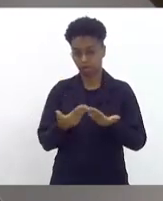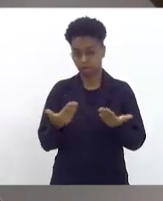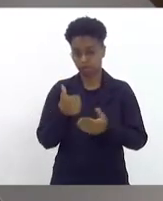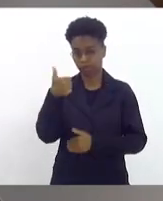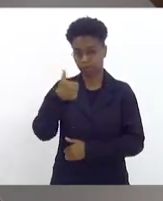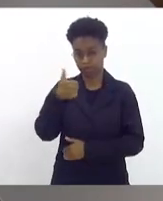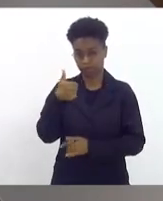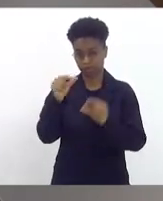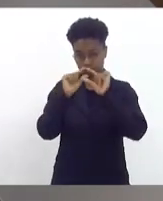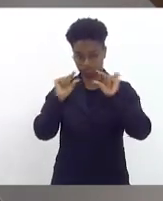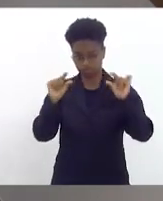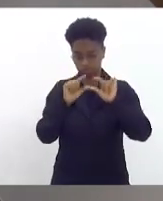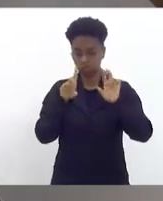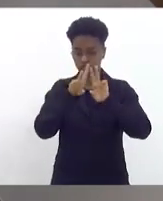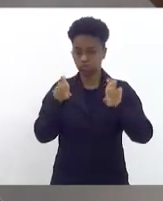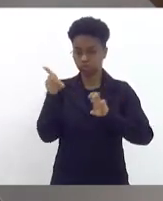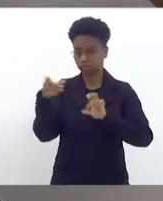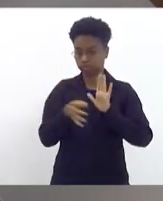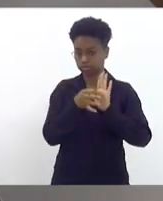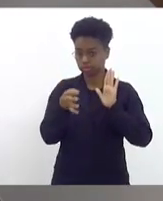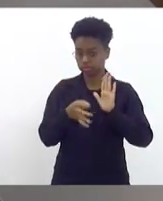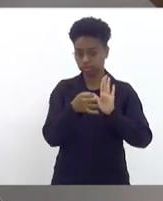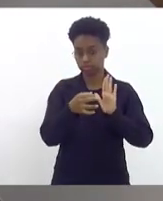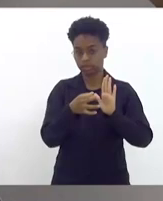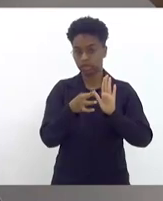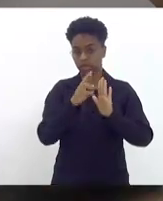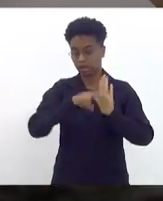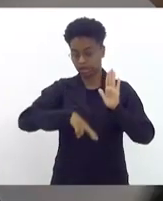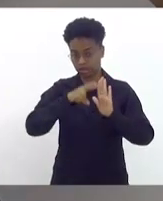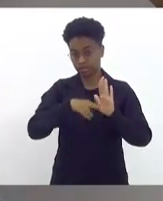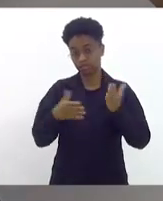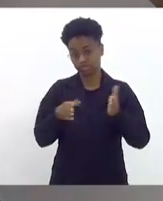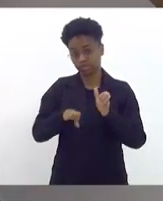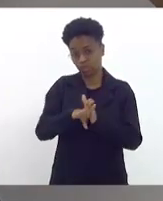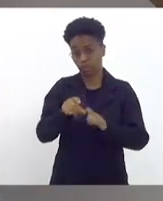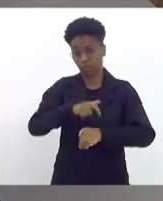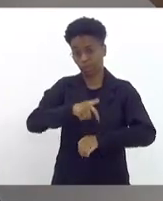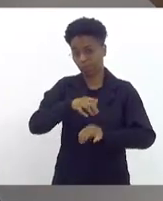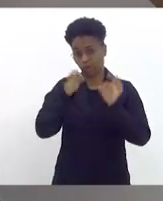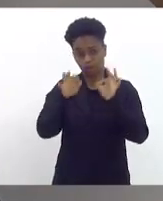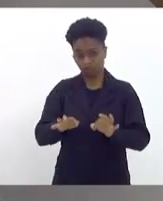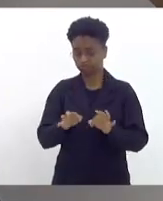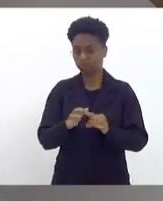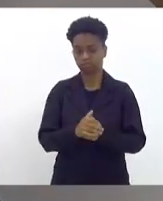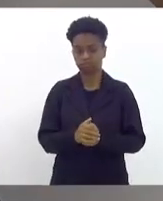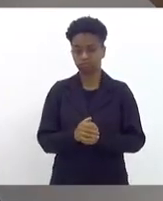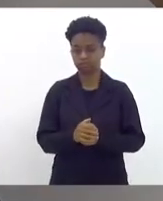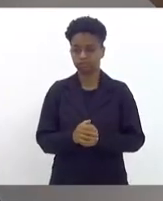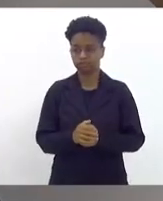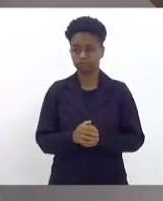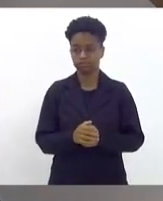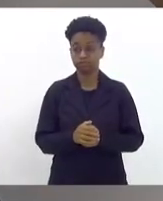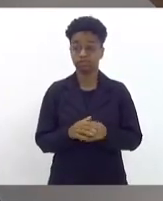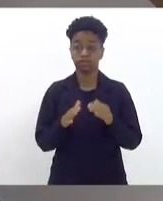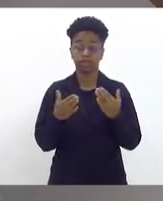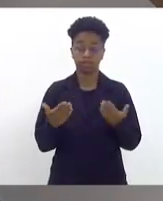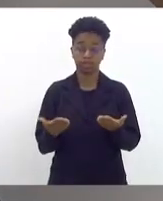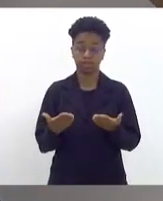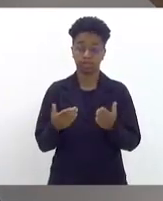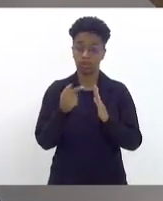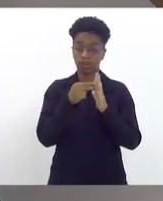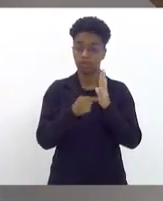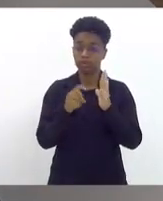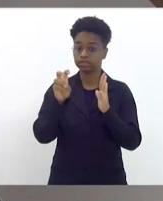do primeiro item sobre relatoria de vossa excelência chega em boa hora para assumir a relatoria então é